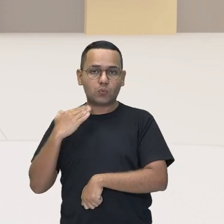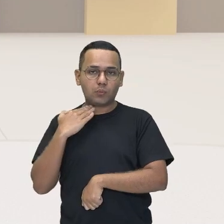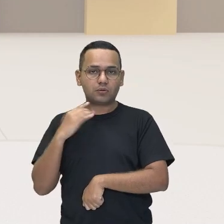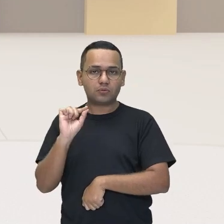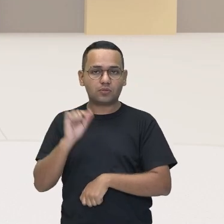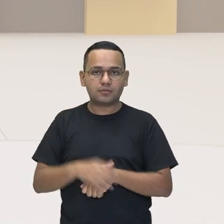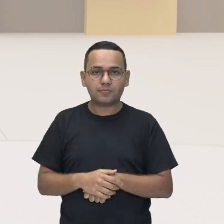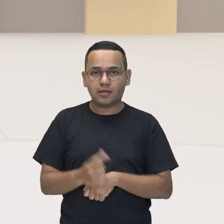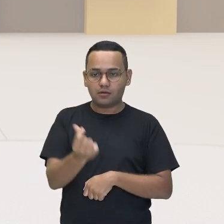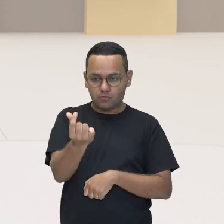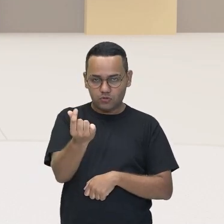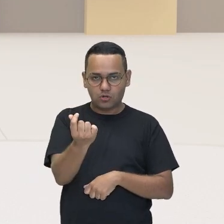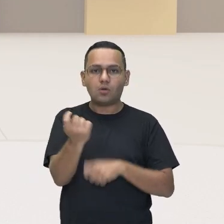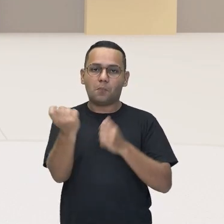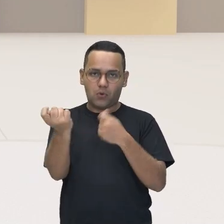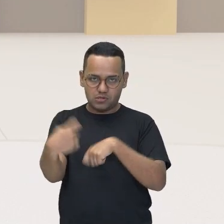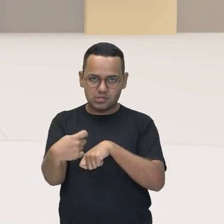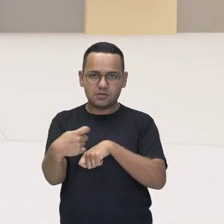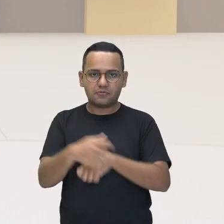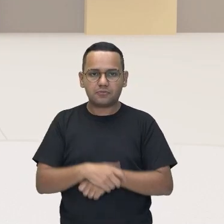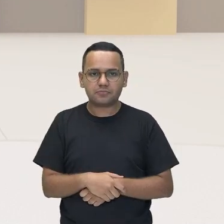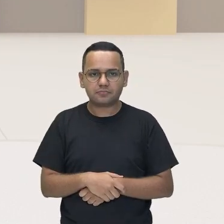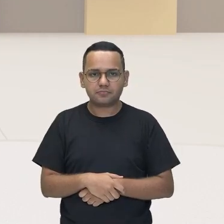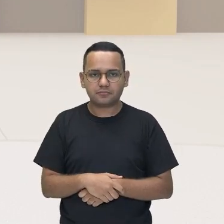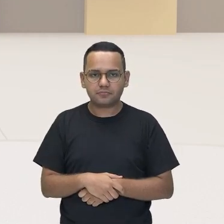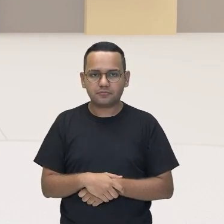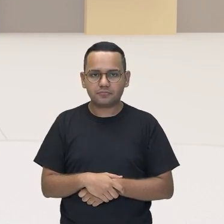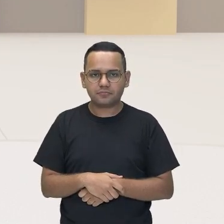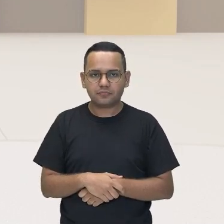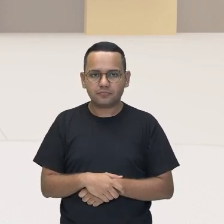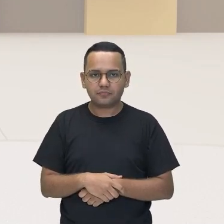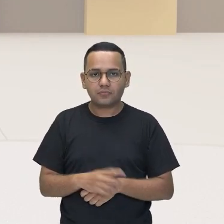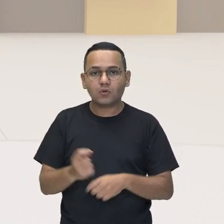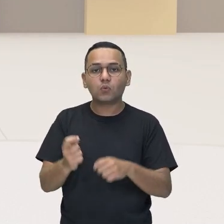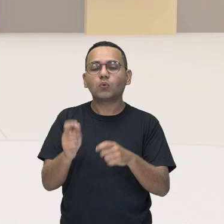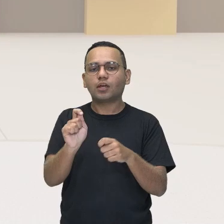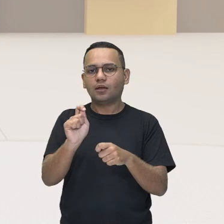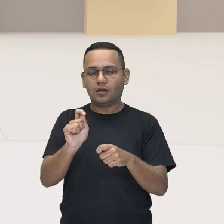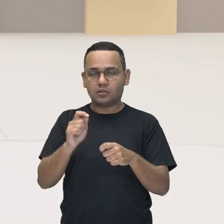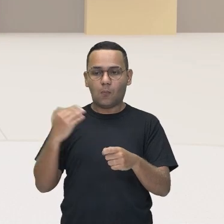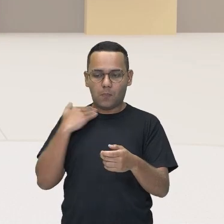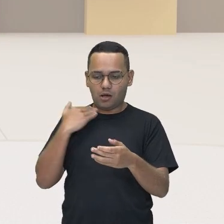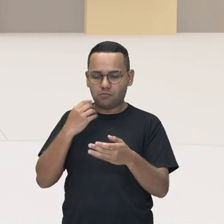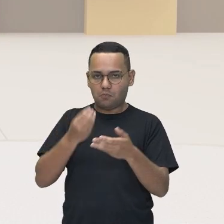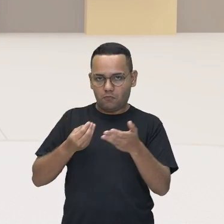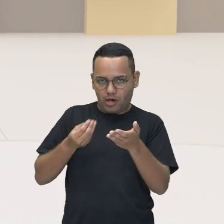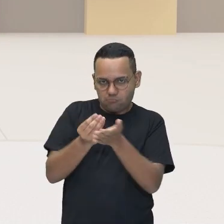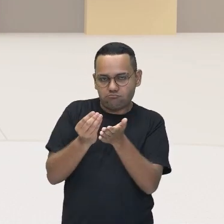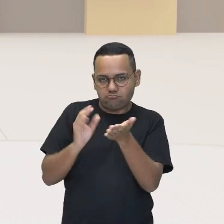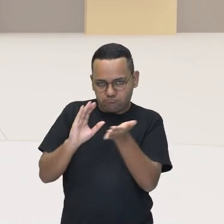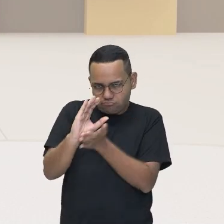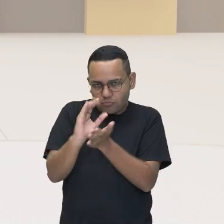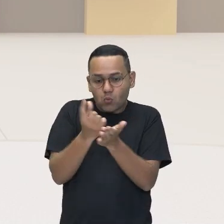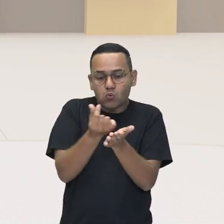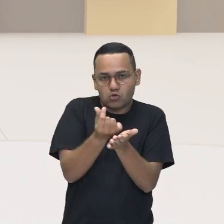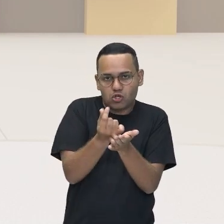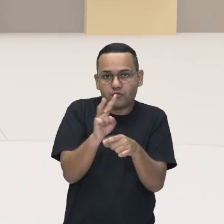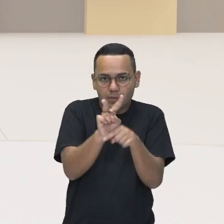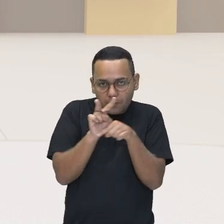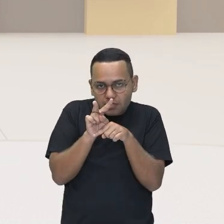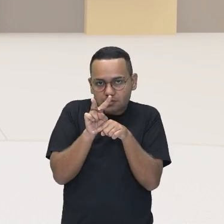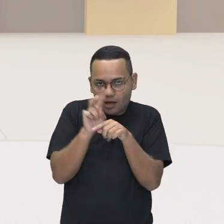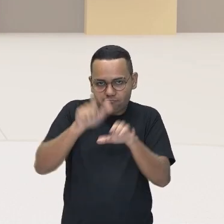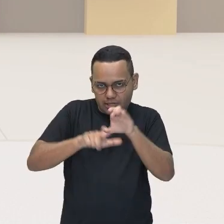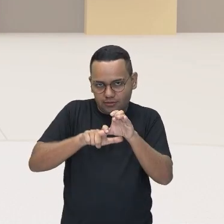dinheiro vai vir, né? É uma garantia, então para o banco, então ele pode emprestar uma certa quantia para você com essa garantia de que você vai receber.